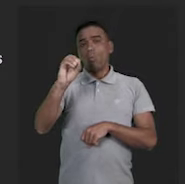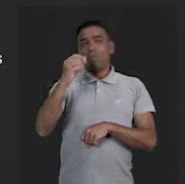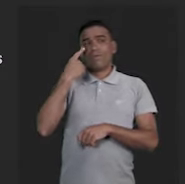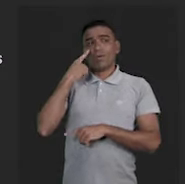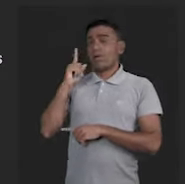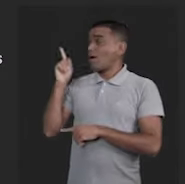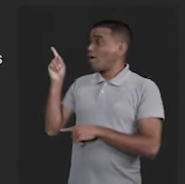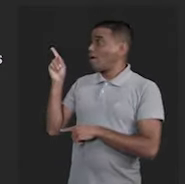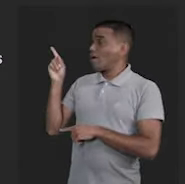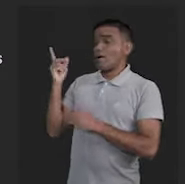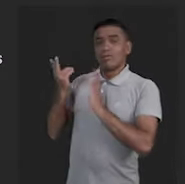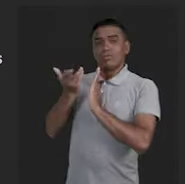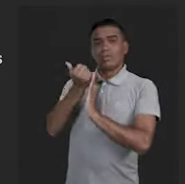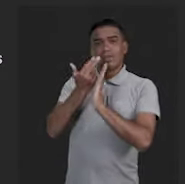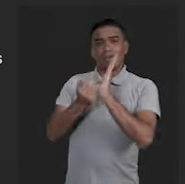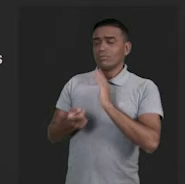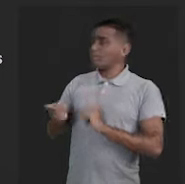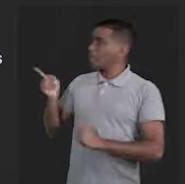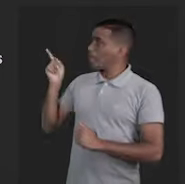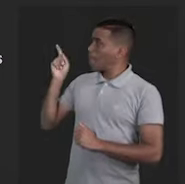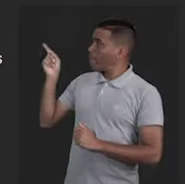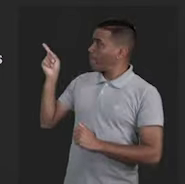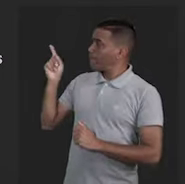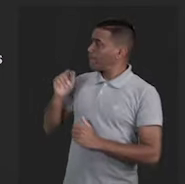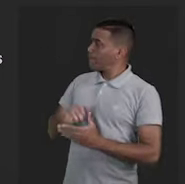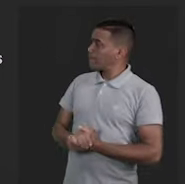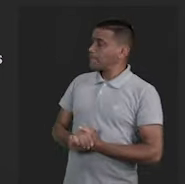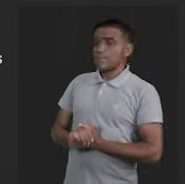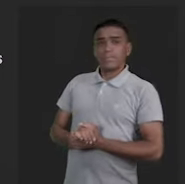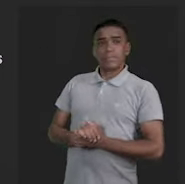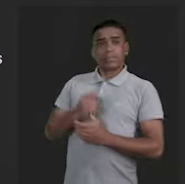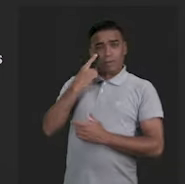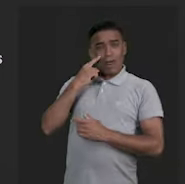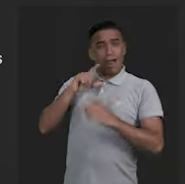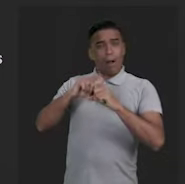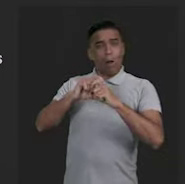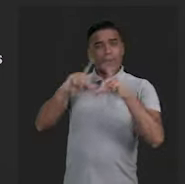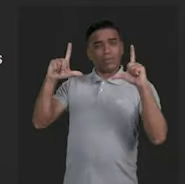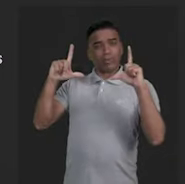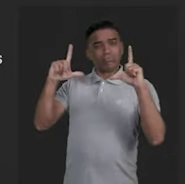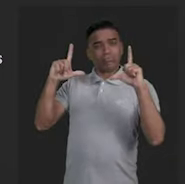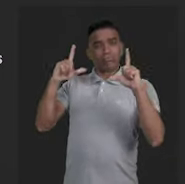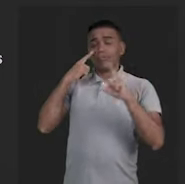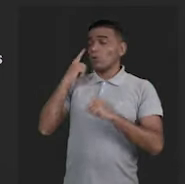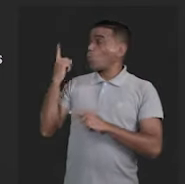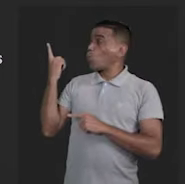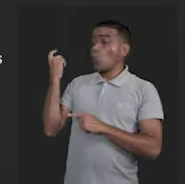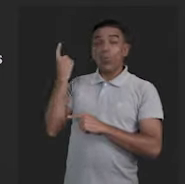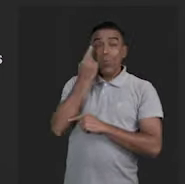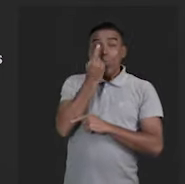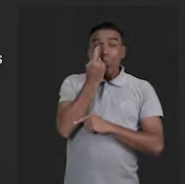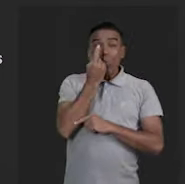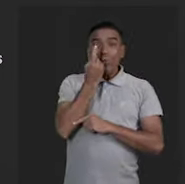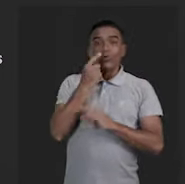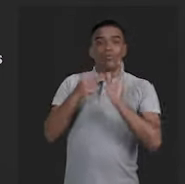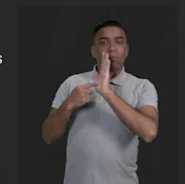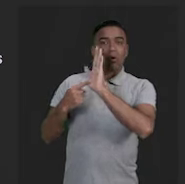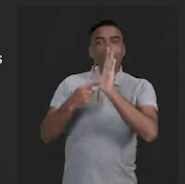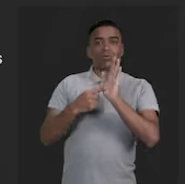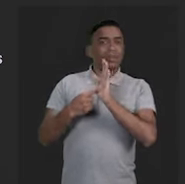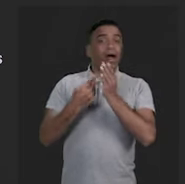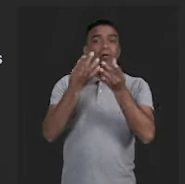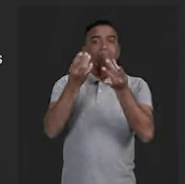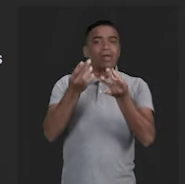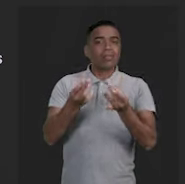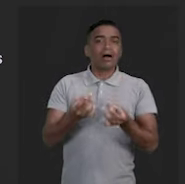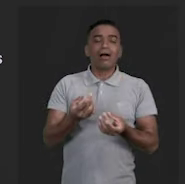desenho esquemático, lá vocês viram ele em menor aumento, né? Aqui eu peguei um único néfron e vou mostrar para vocês qual